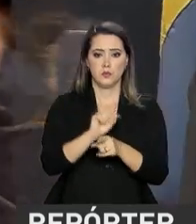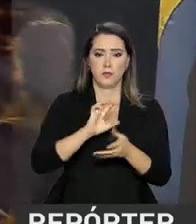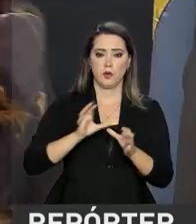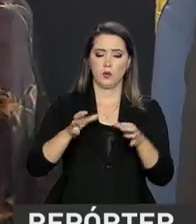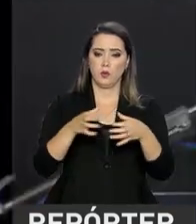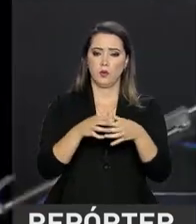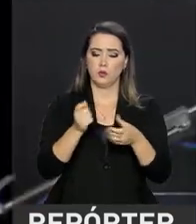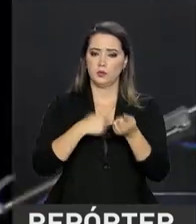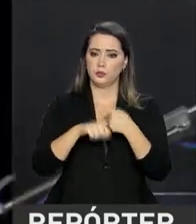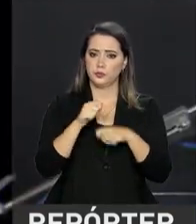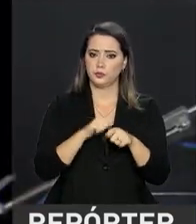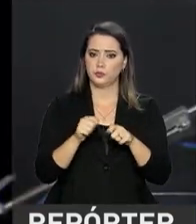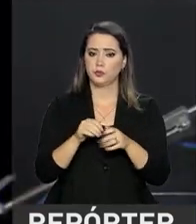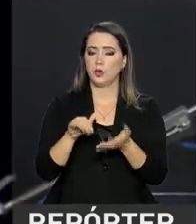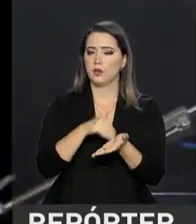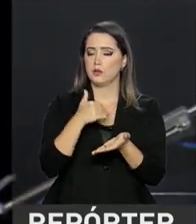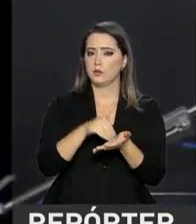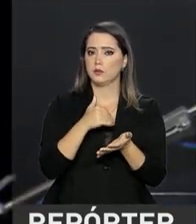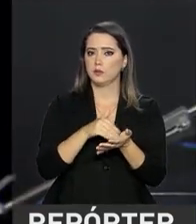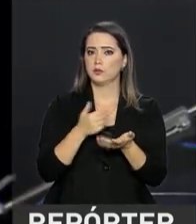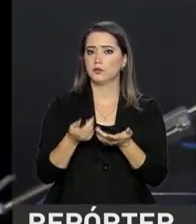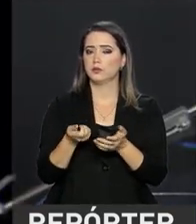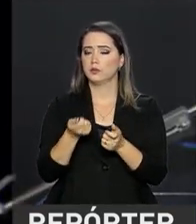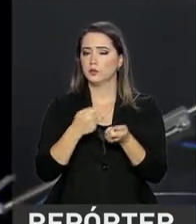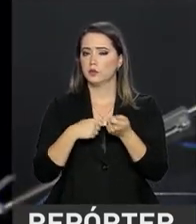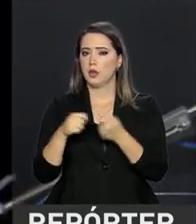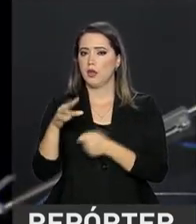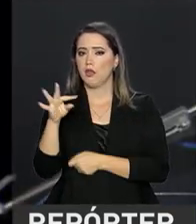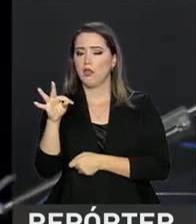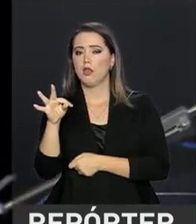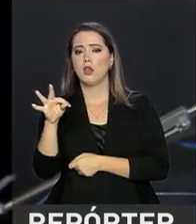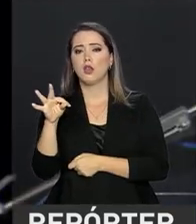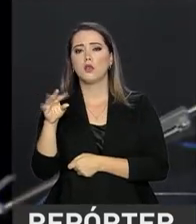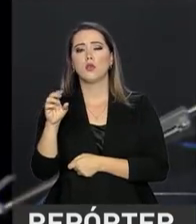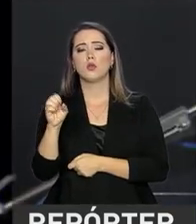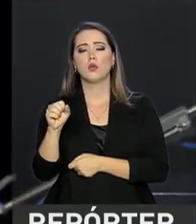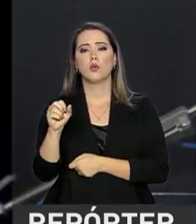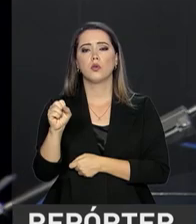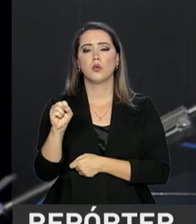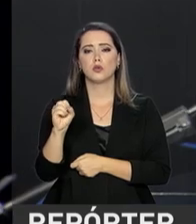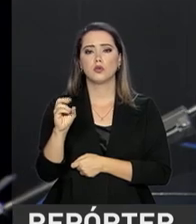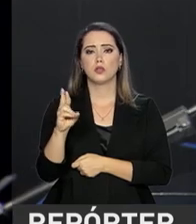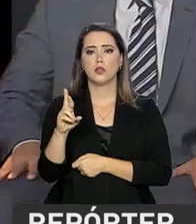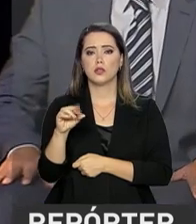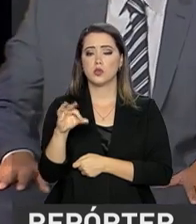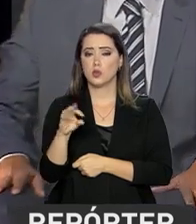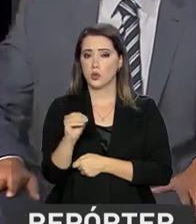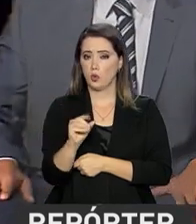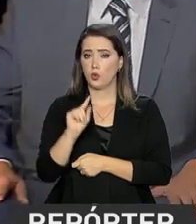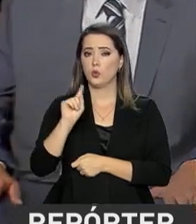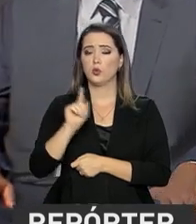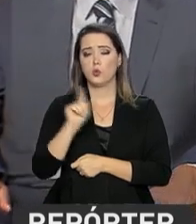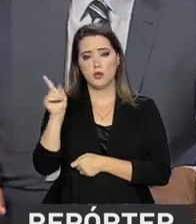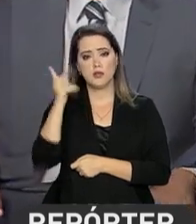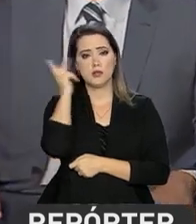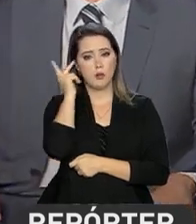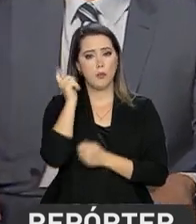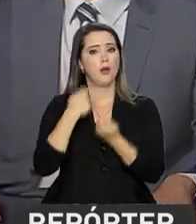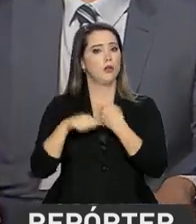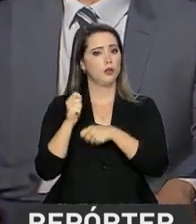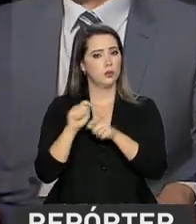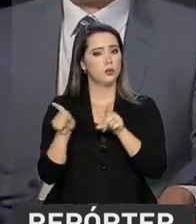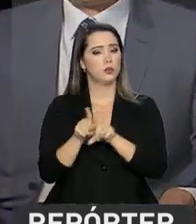econômica estão a de secretário do Tesouro Nacional e secretário da Fazenda do Estado de São Paulo. Na cerimônia de